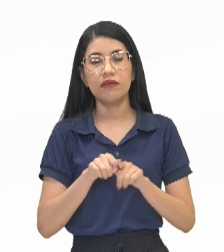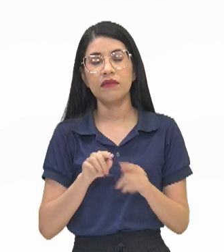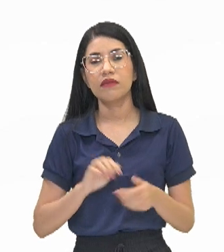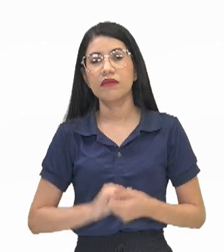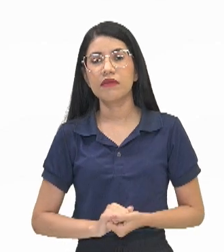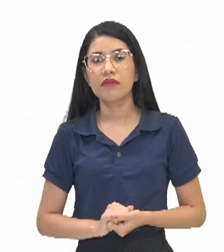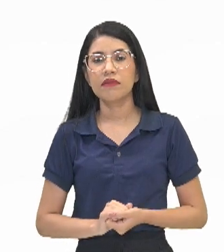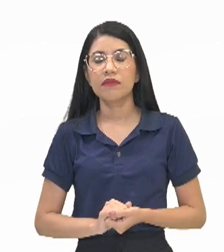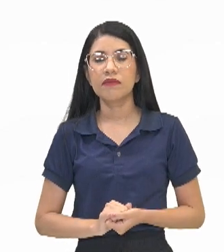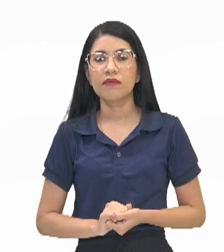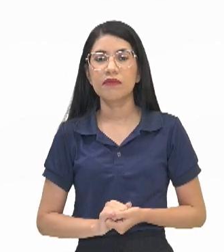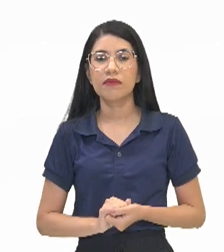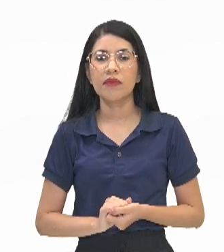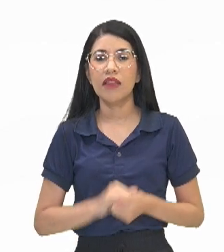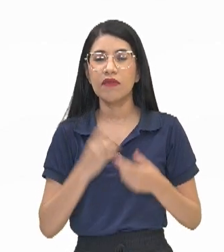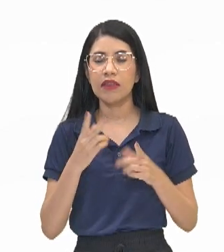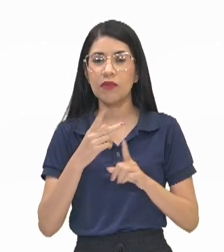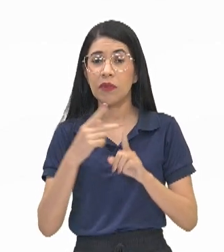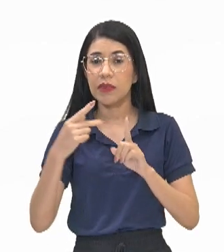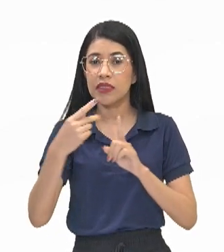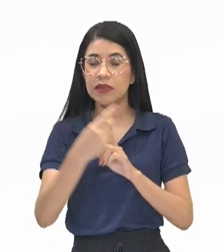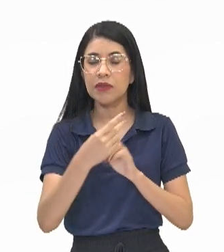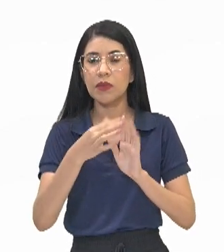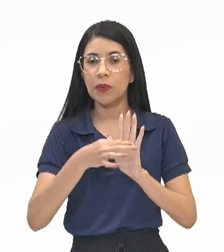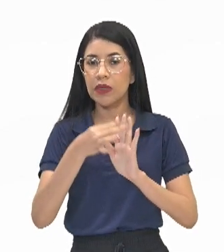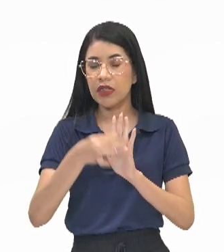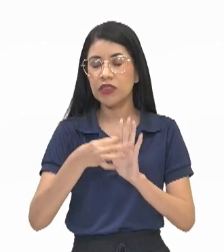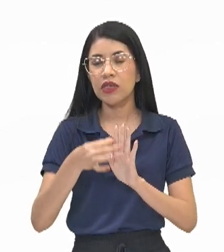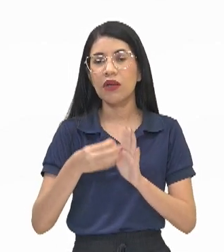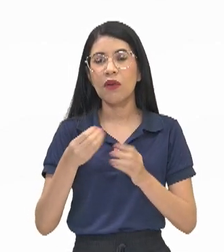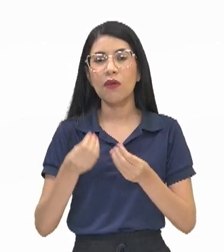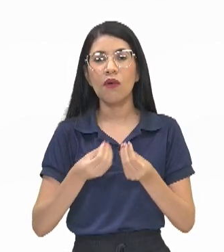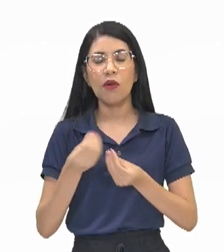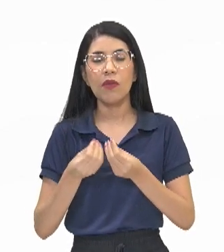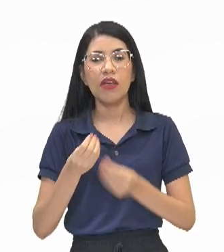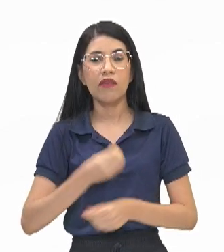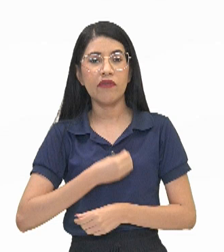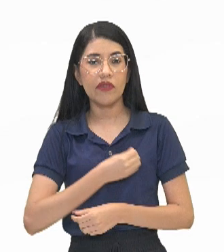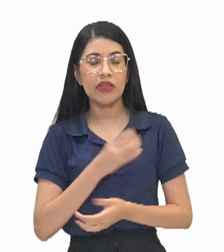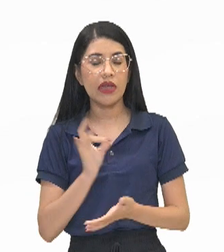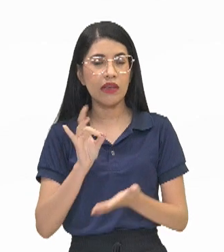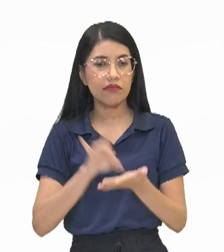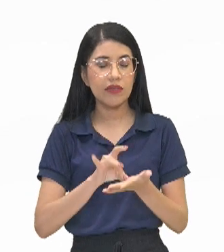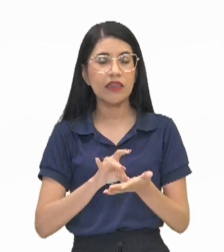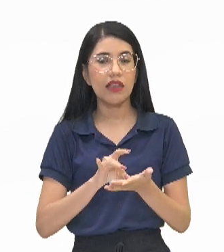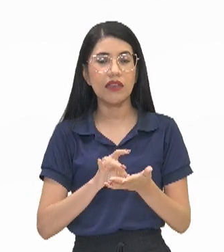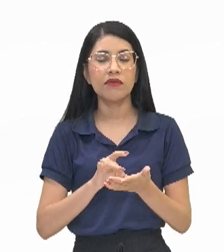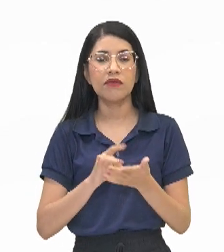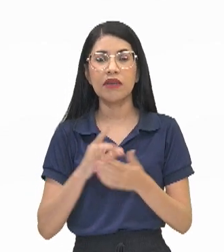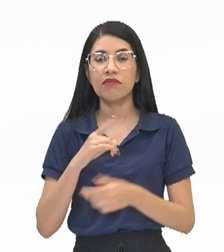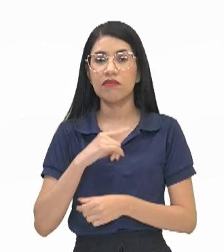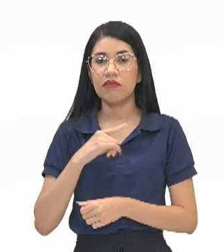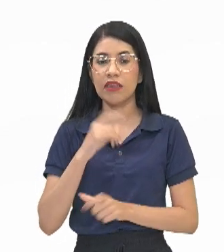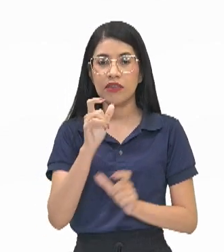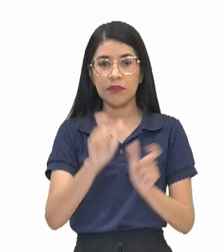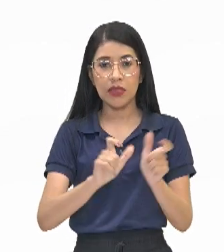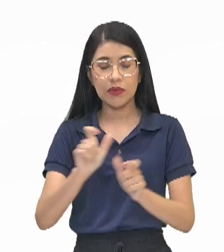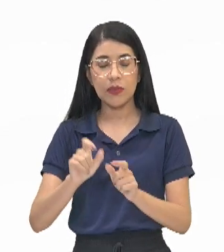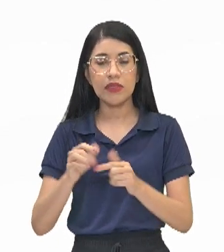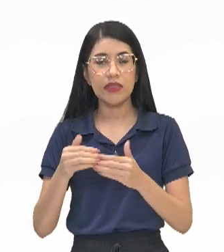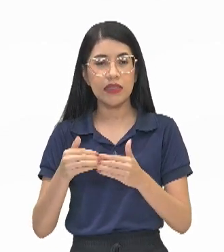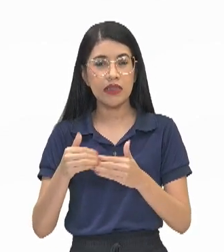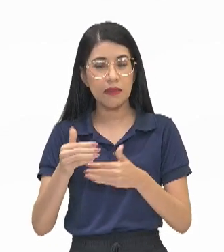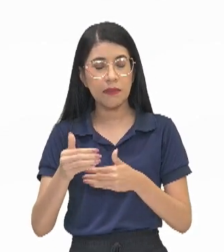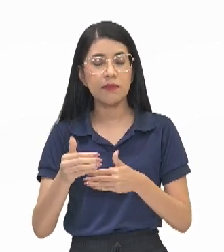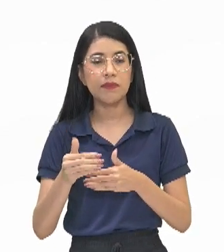vai olhar criticamente para a realidade que nós vivemos e, a partir desse olhar crítico, ela vai